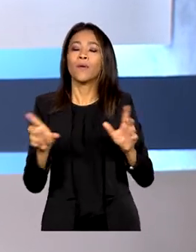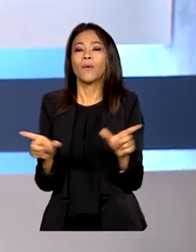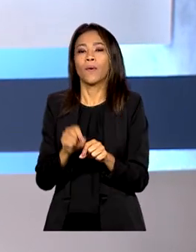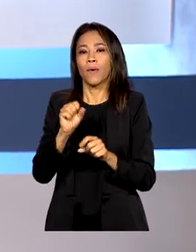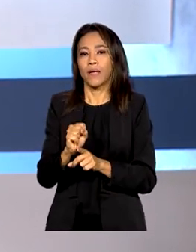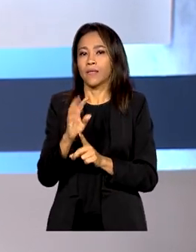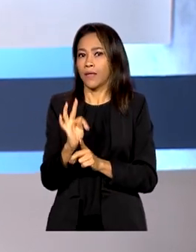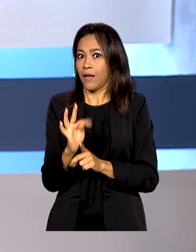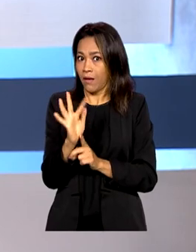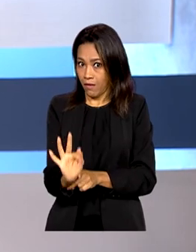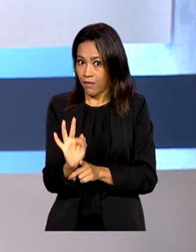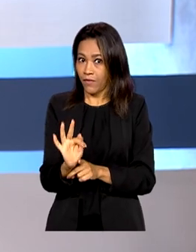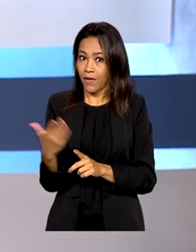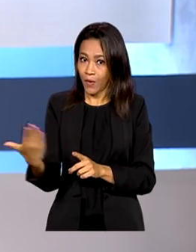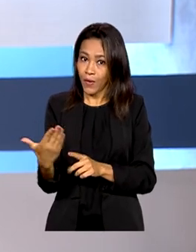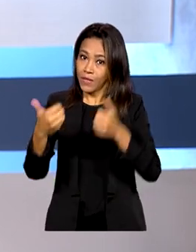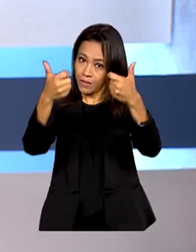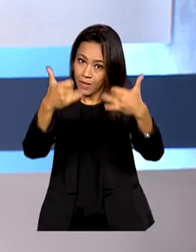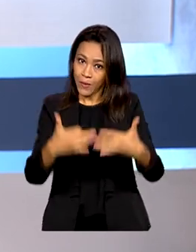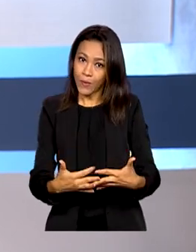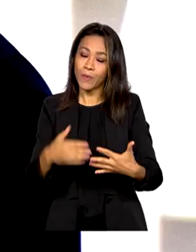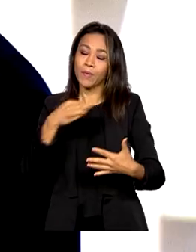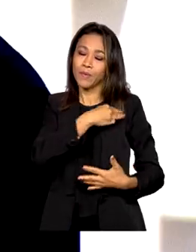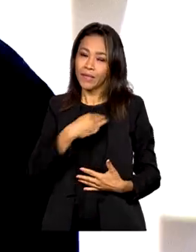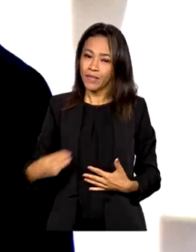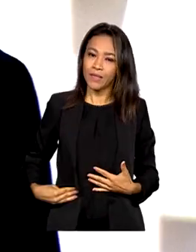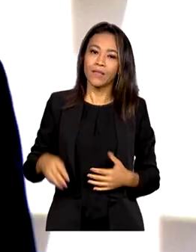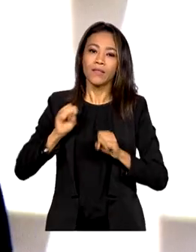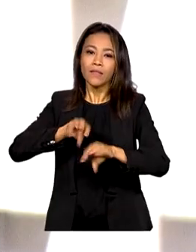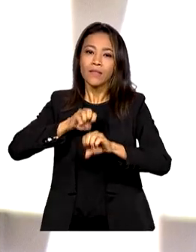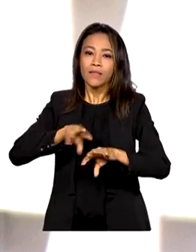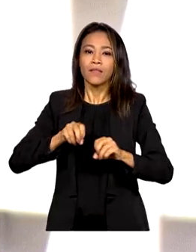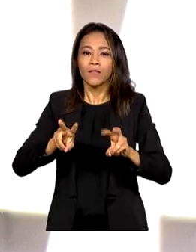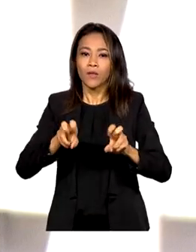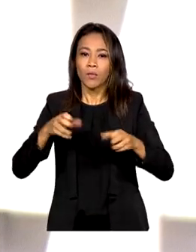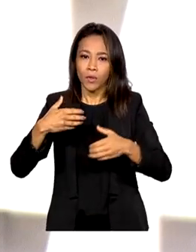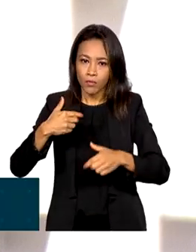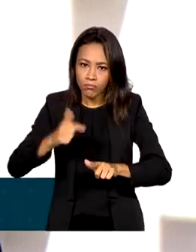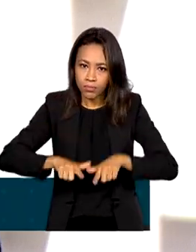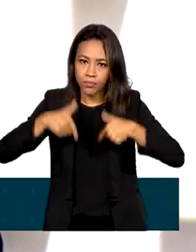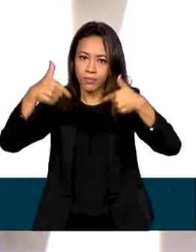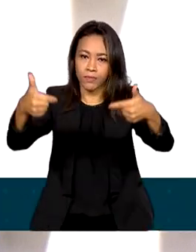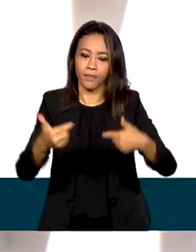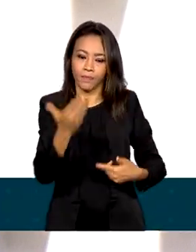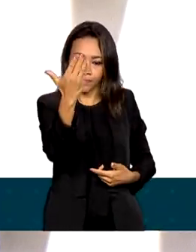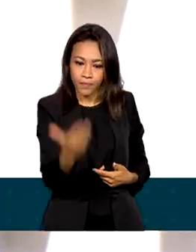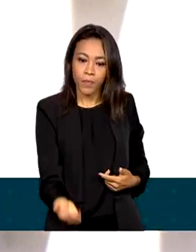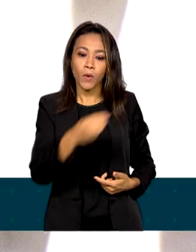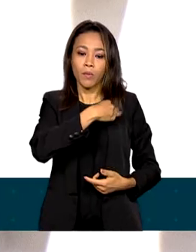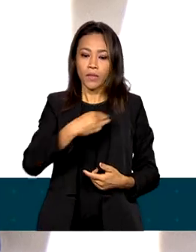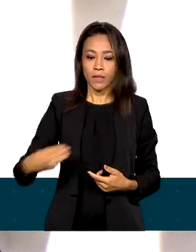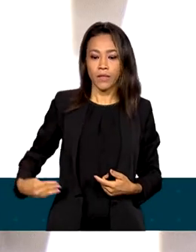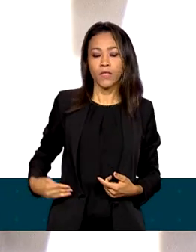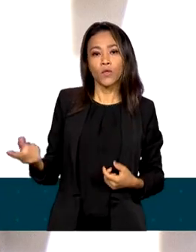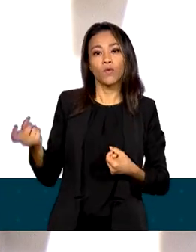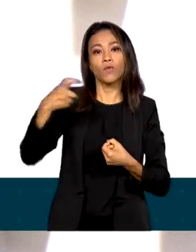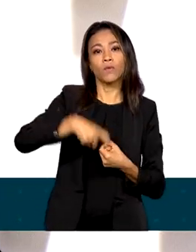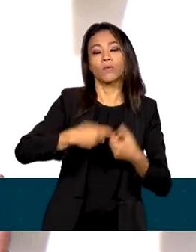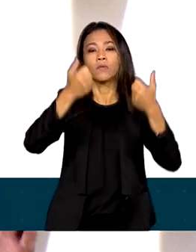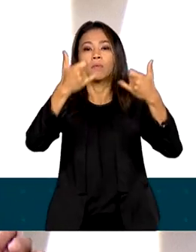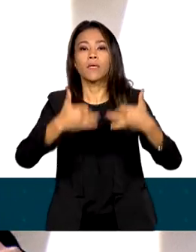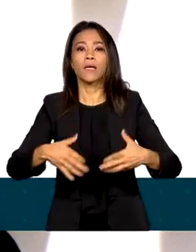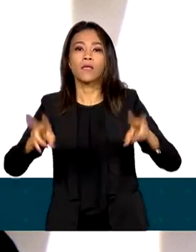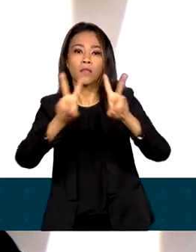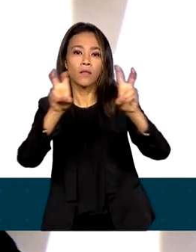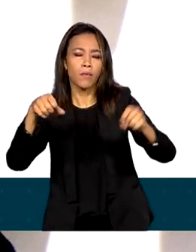também falou sobre as ações da pasta no país. O ministro Camilo Santana voltou a falar sobre as